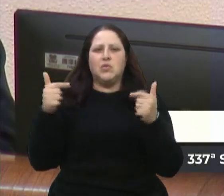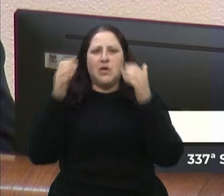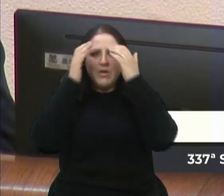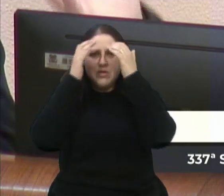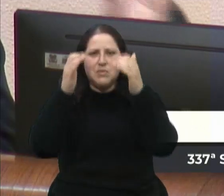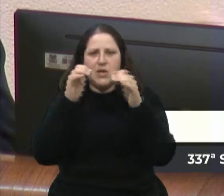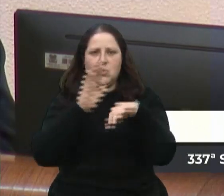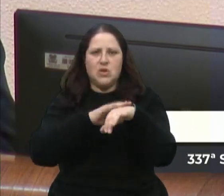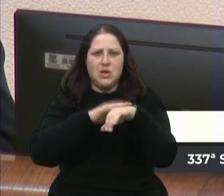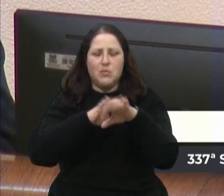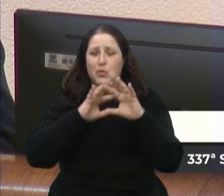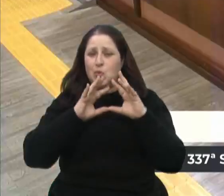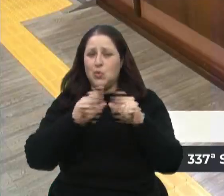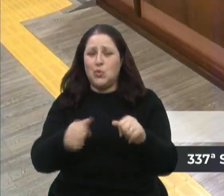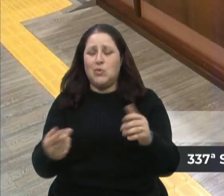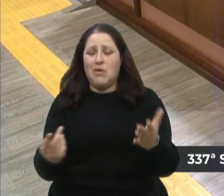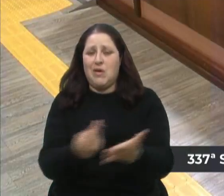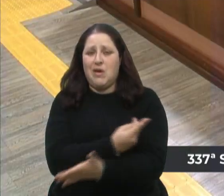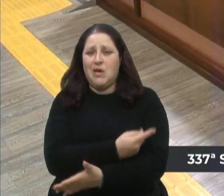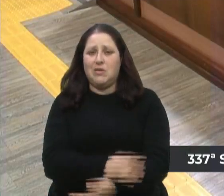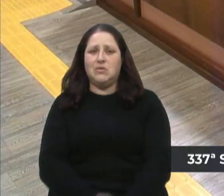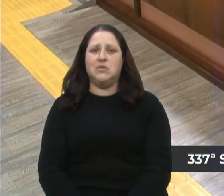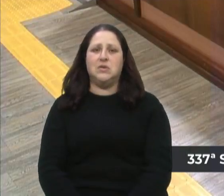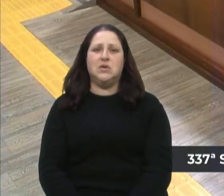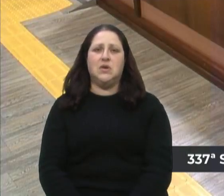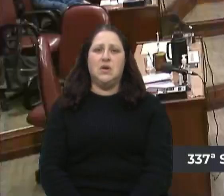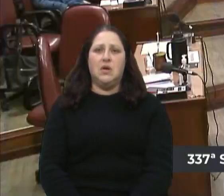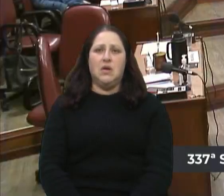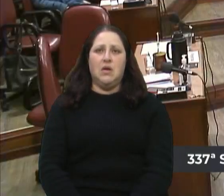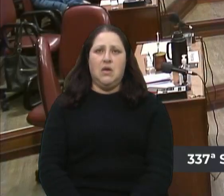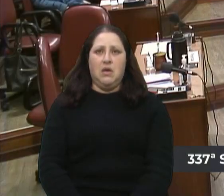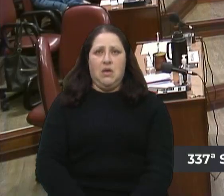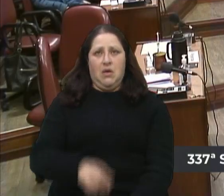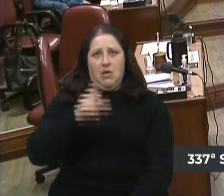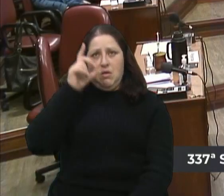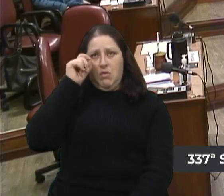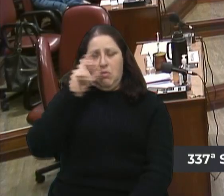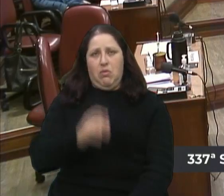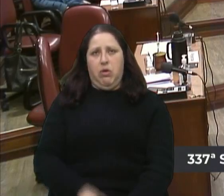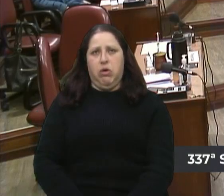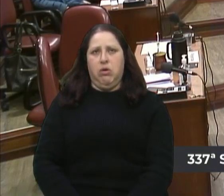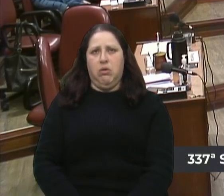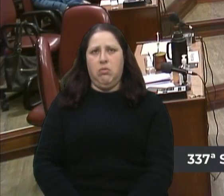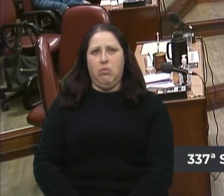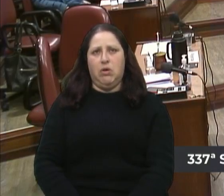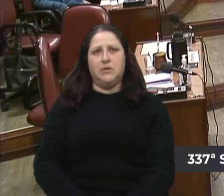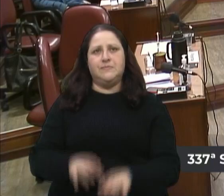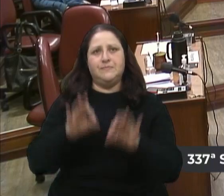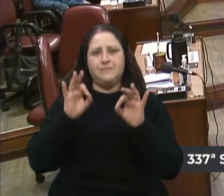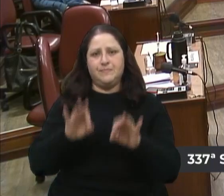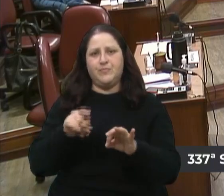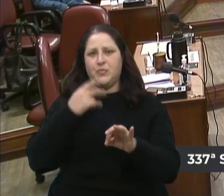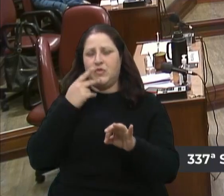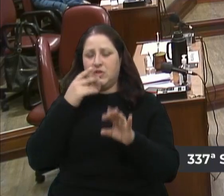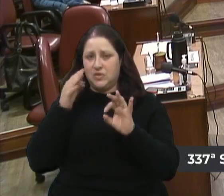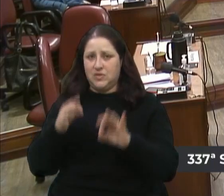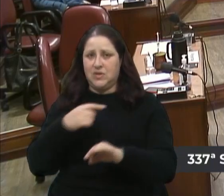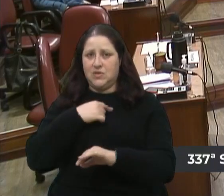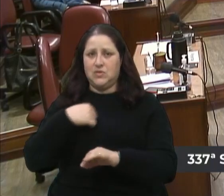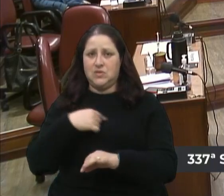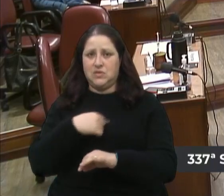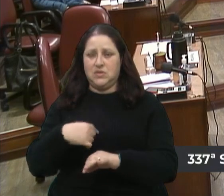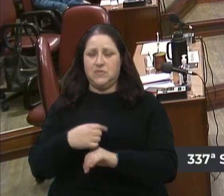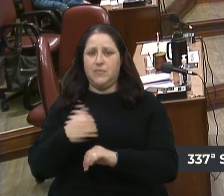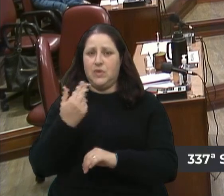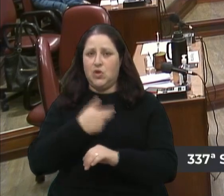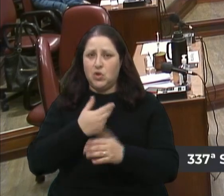tudo errado. Obrigado. Obrigado, vereador Bressan. Vereador Scalco. Obrigado, vereador Zanquim. Exatamente, vereador Bressan. O senhor tocou no ponto. Quando a gente comprou